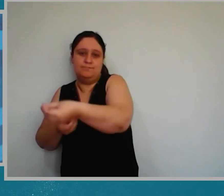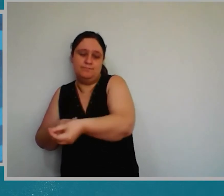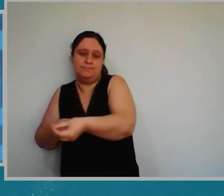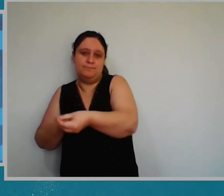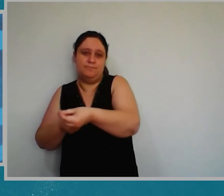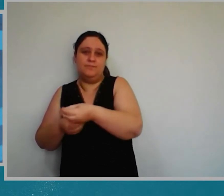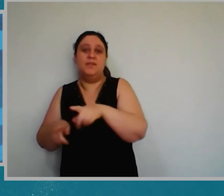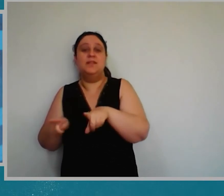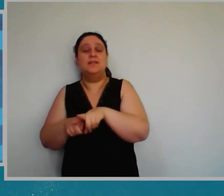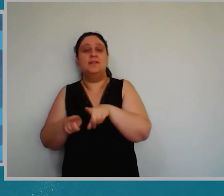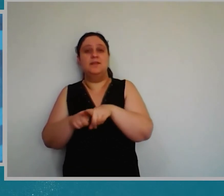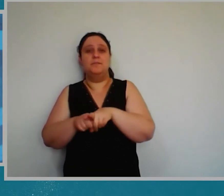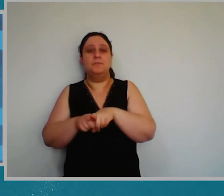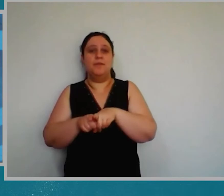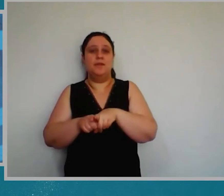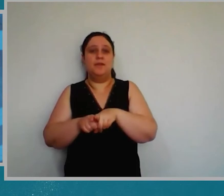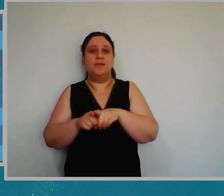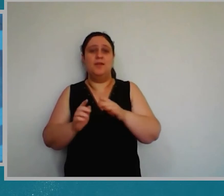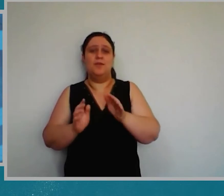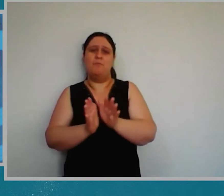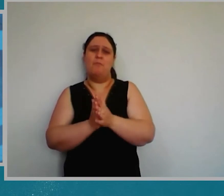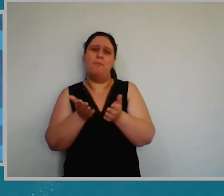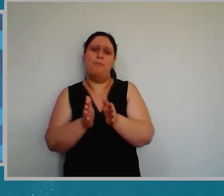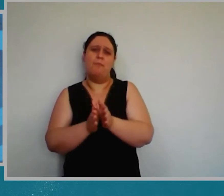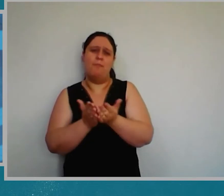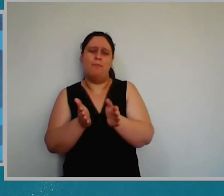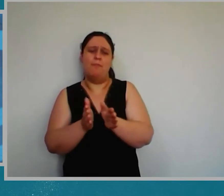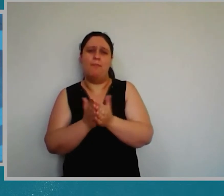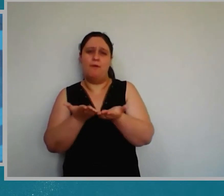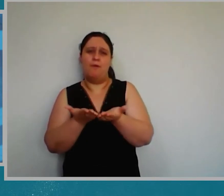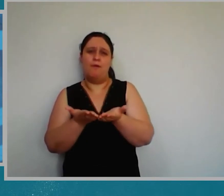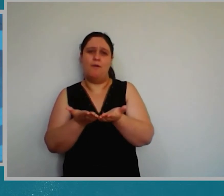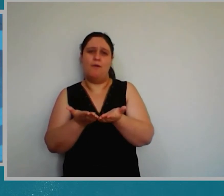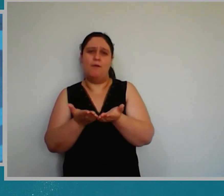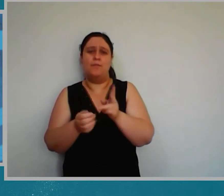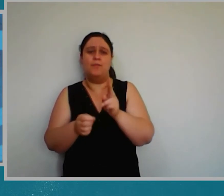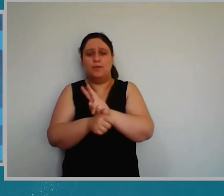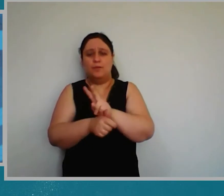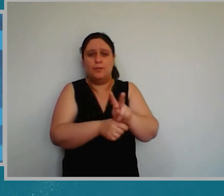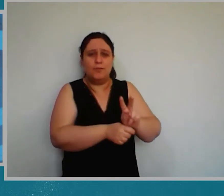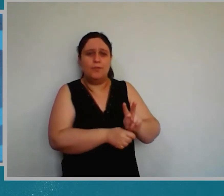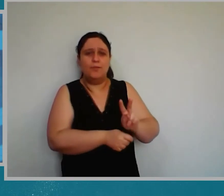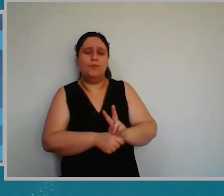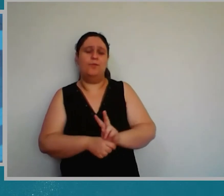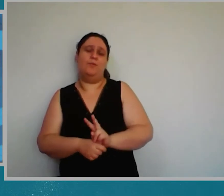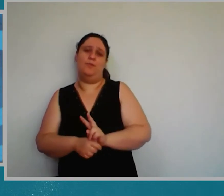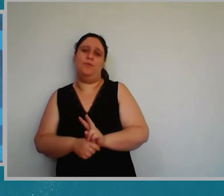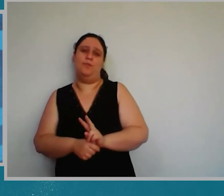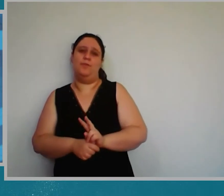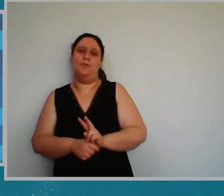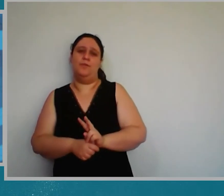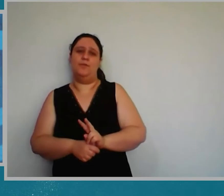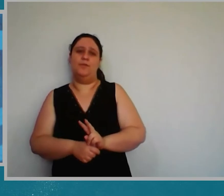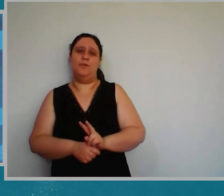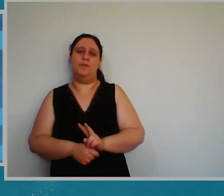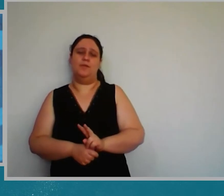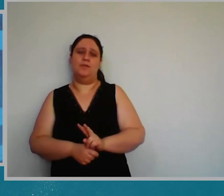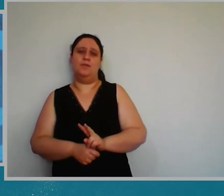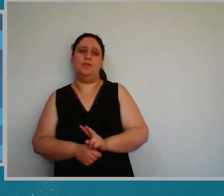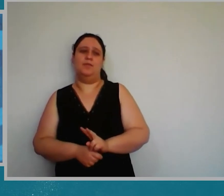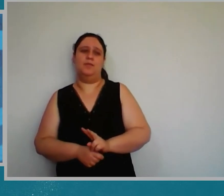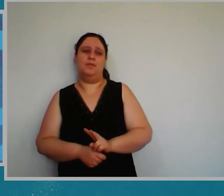os pobres desabrigados, com a rede de cuidado. Vamos cuidar, vamos recolher. Central